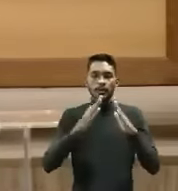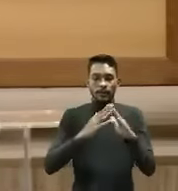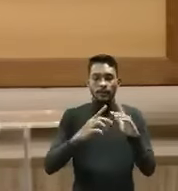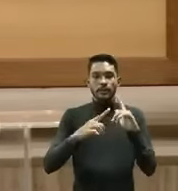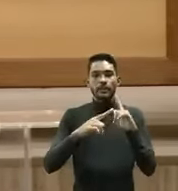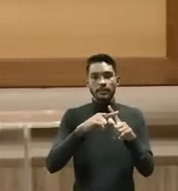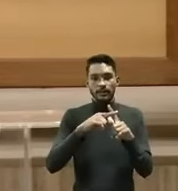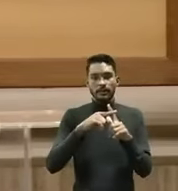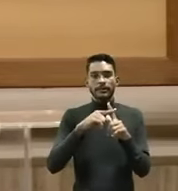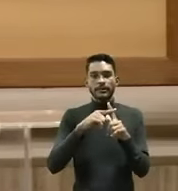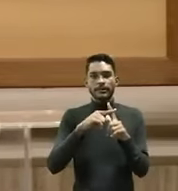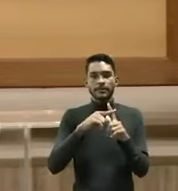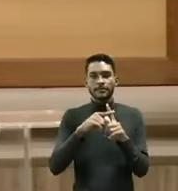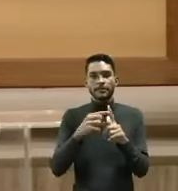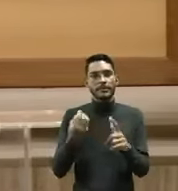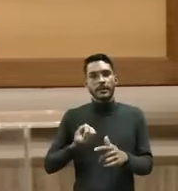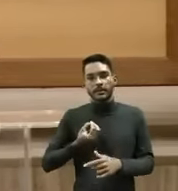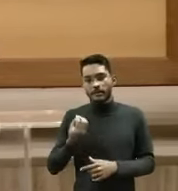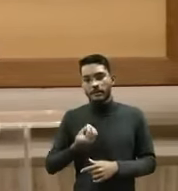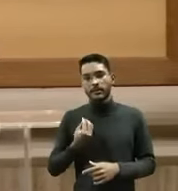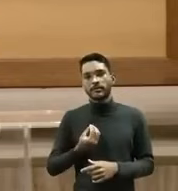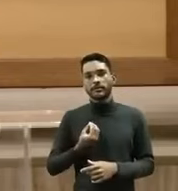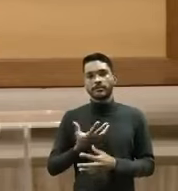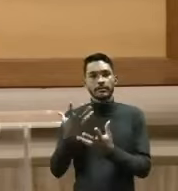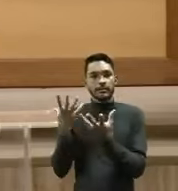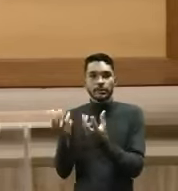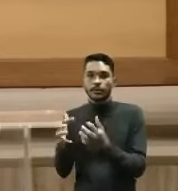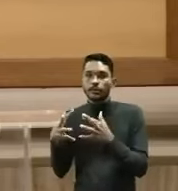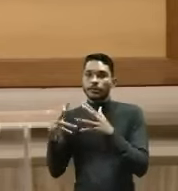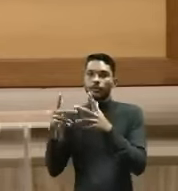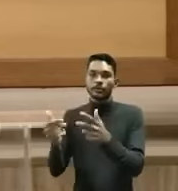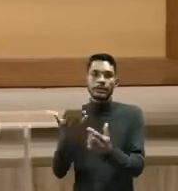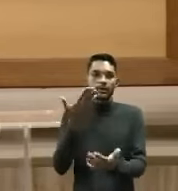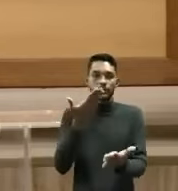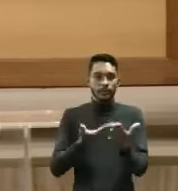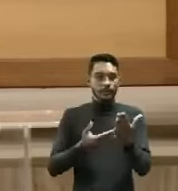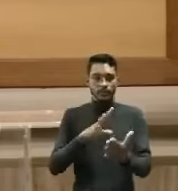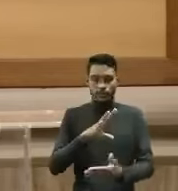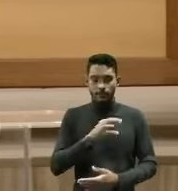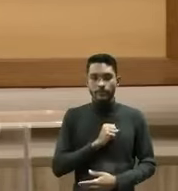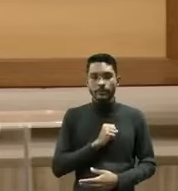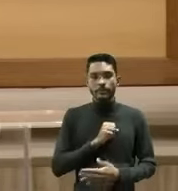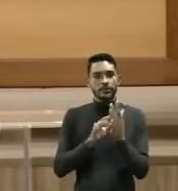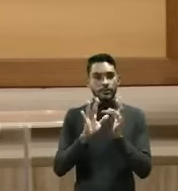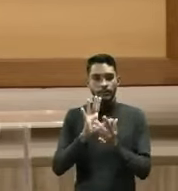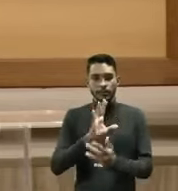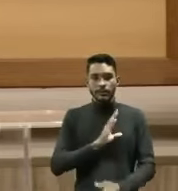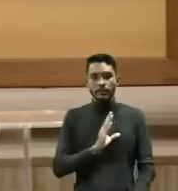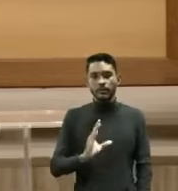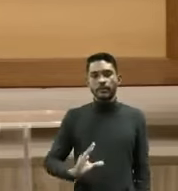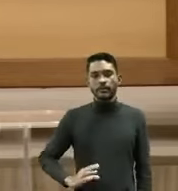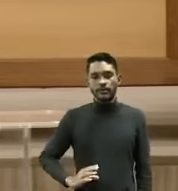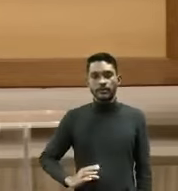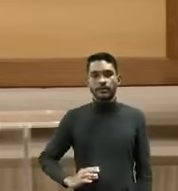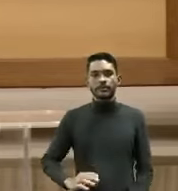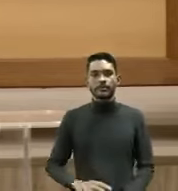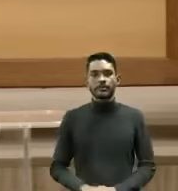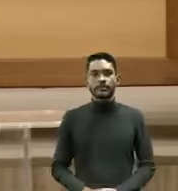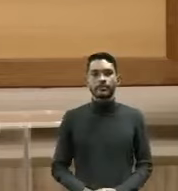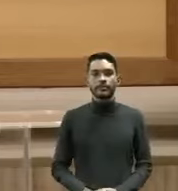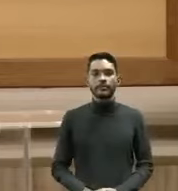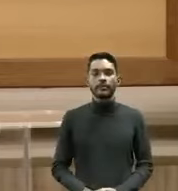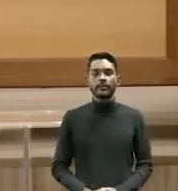a identidade em cristo jesus é por isso que às vezes não é fácil para um pastor que quer manter a doutrina